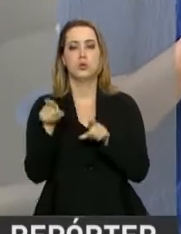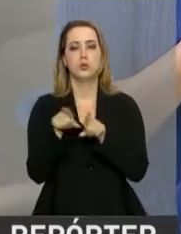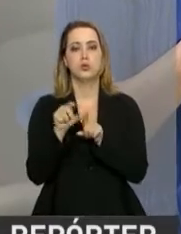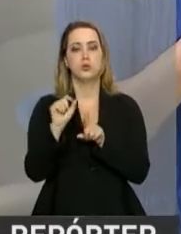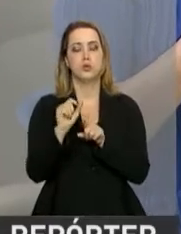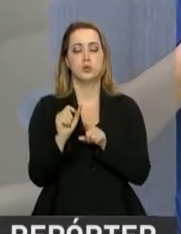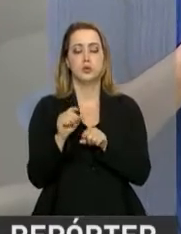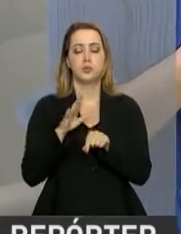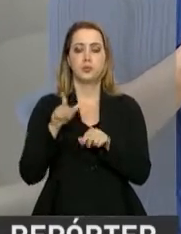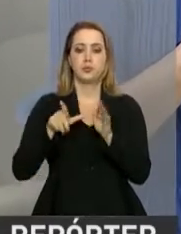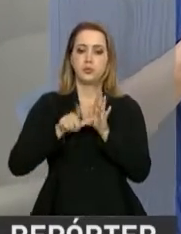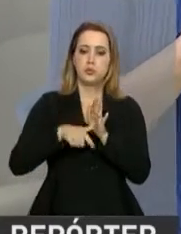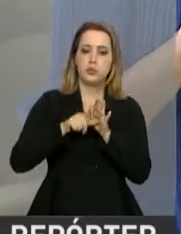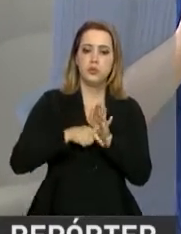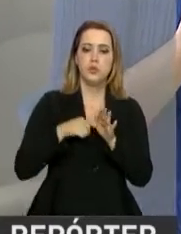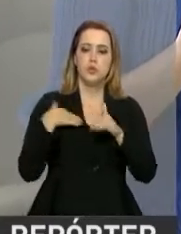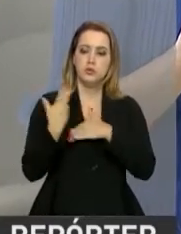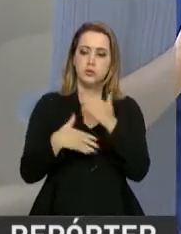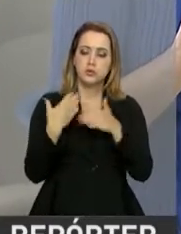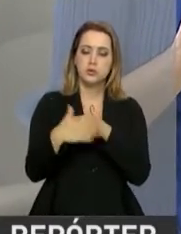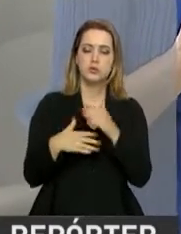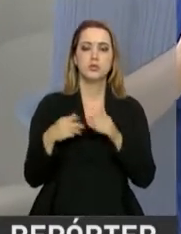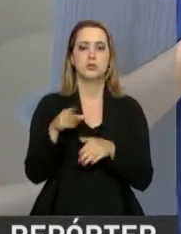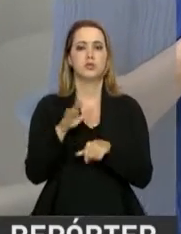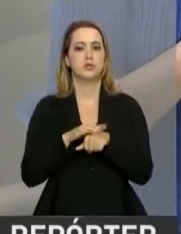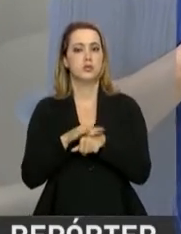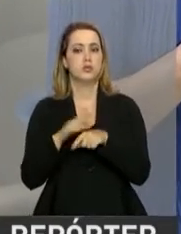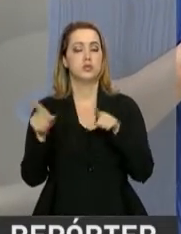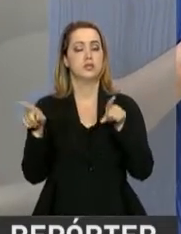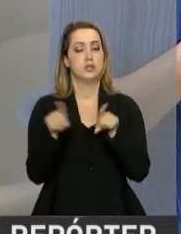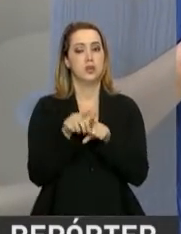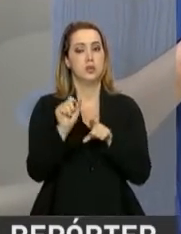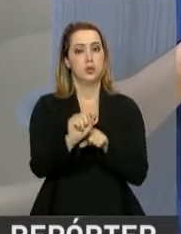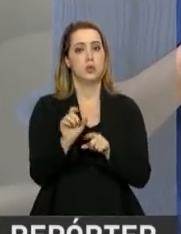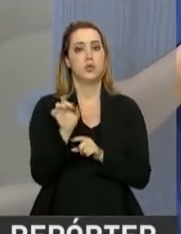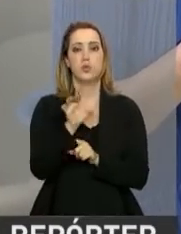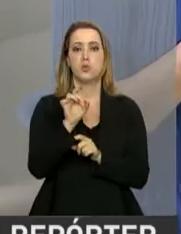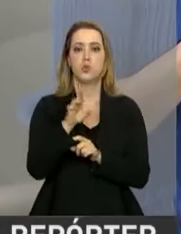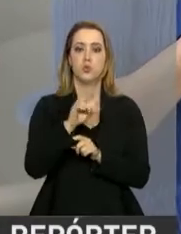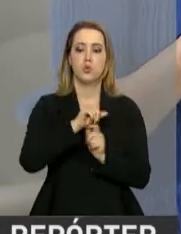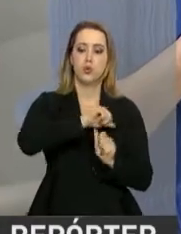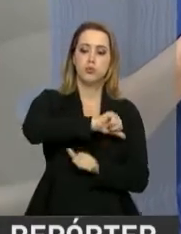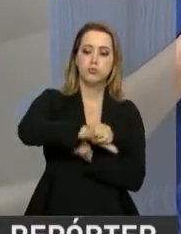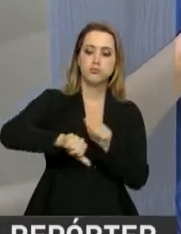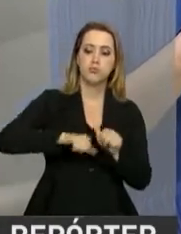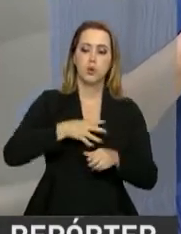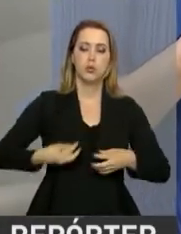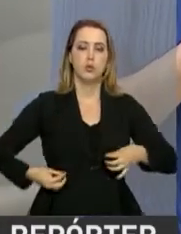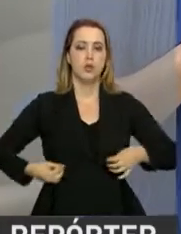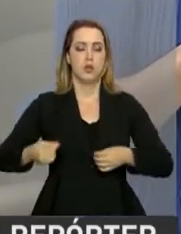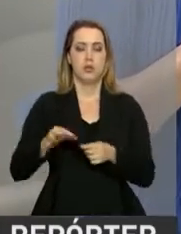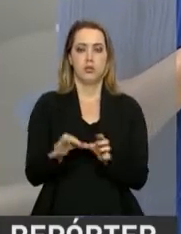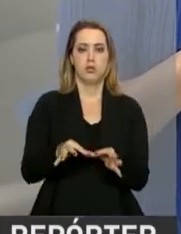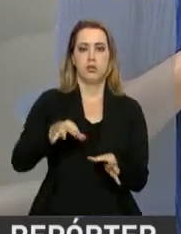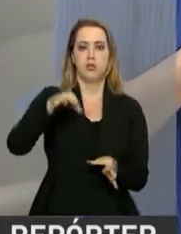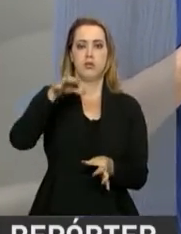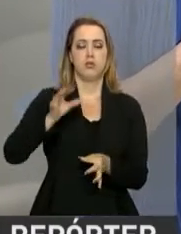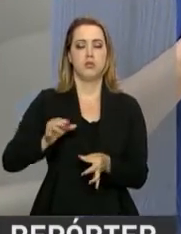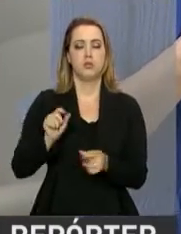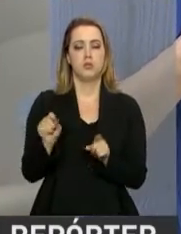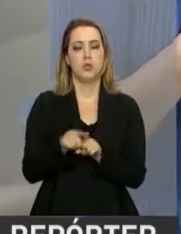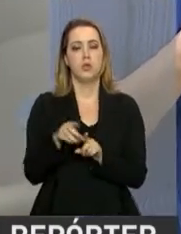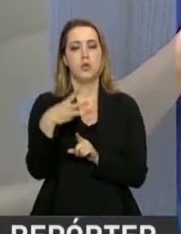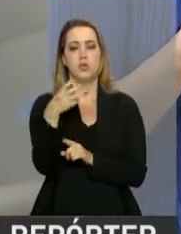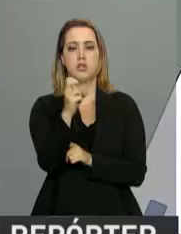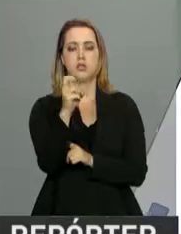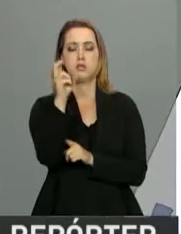o transplante de medula óssea é a única saída. Com isso, o medicamento vai ficar pelo menos 35%